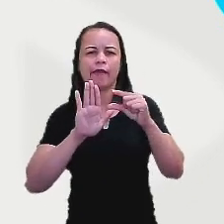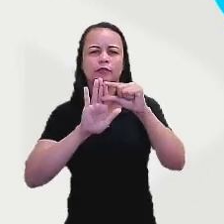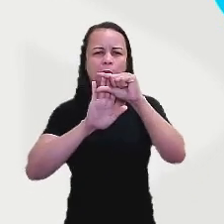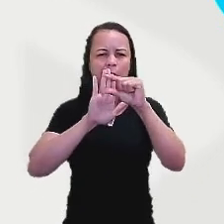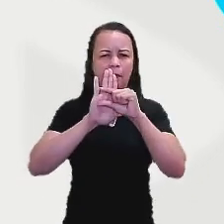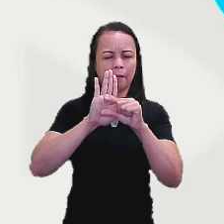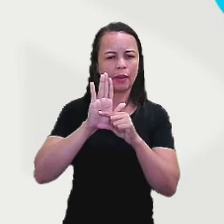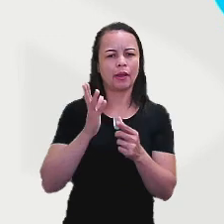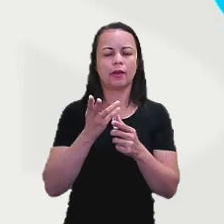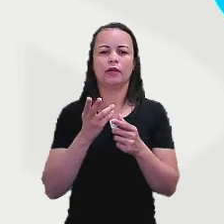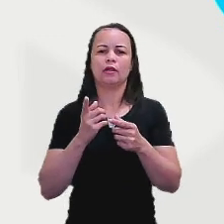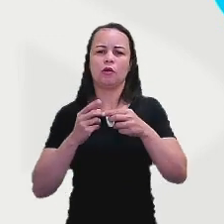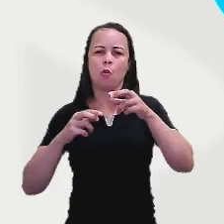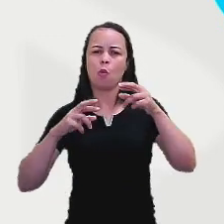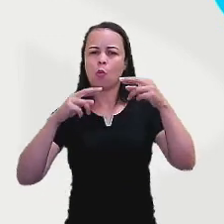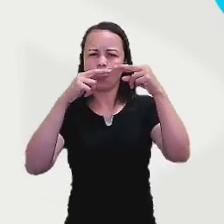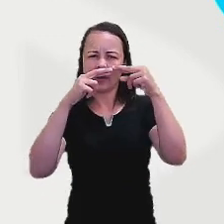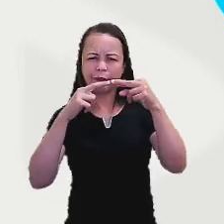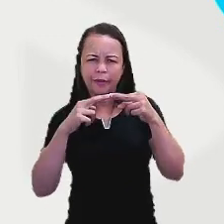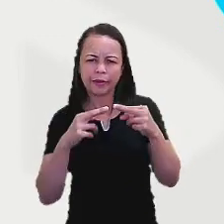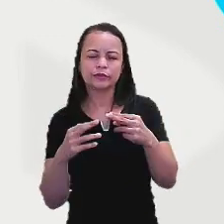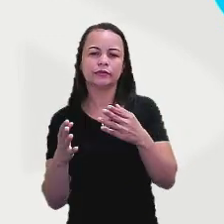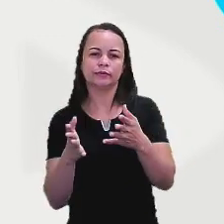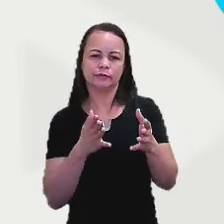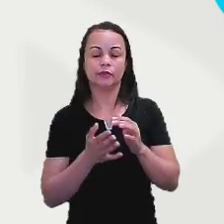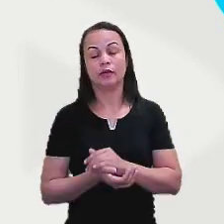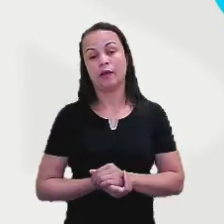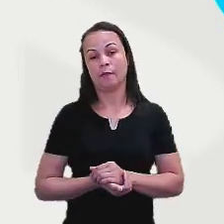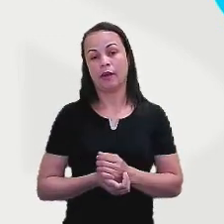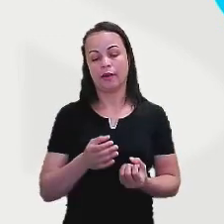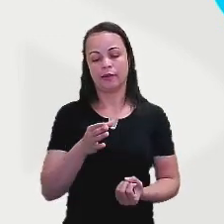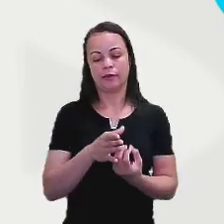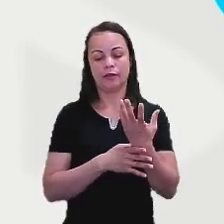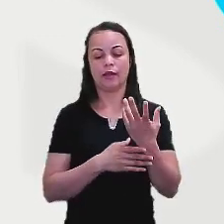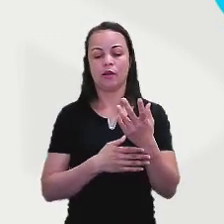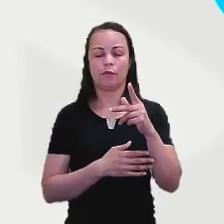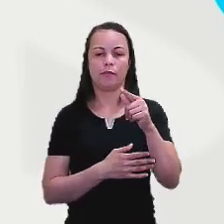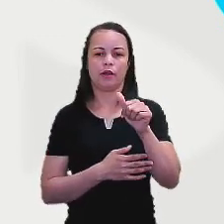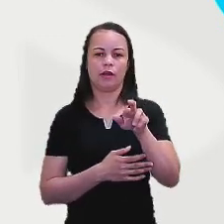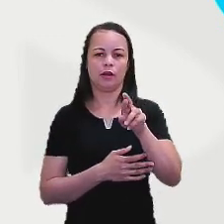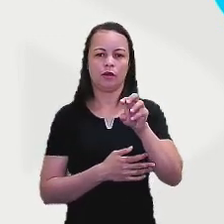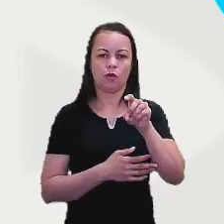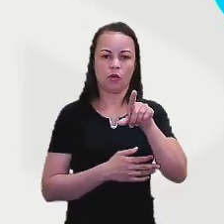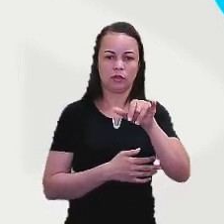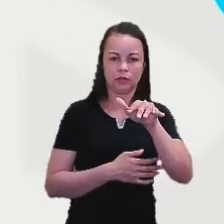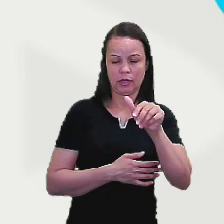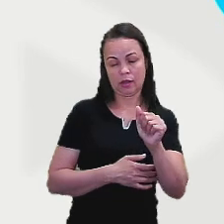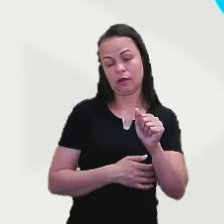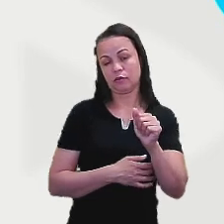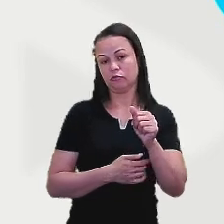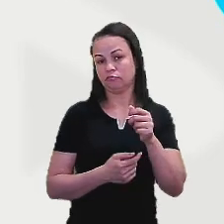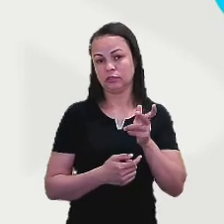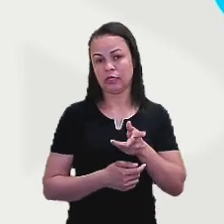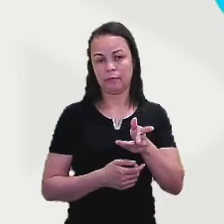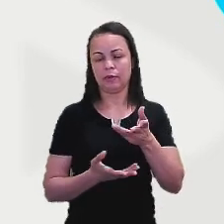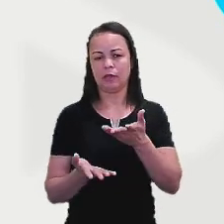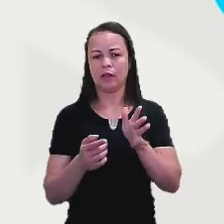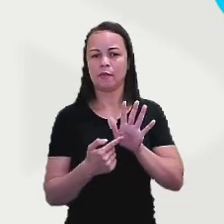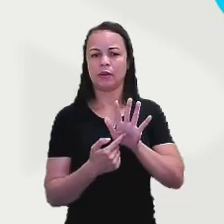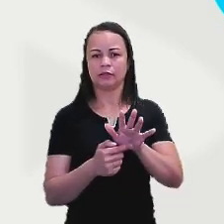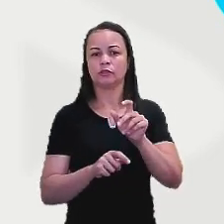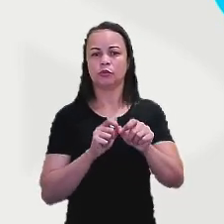o mesmo ritmo, para criar uma paródia, geralmente assim, apresentando uma crítica ou